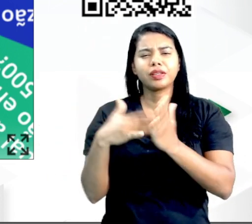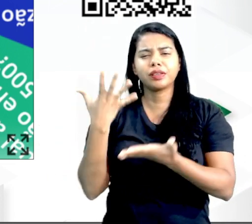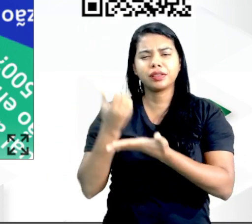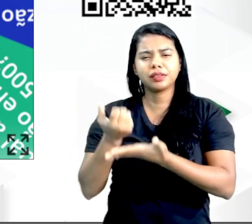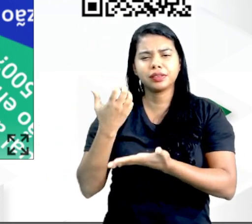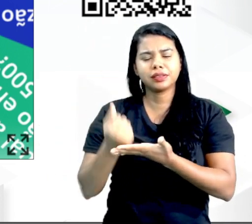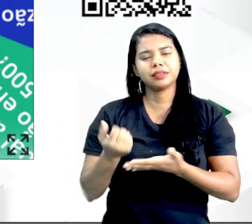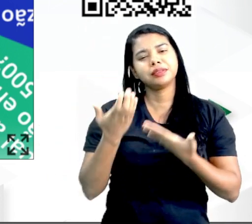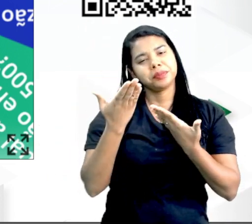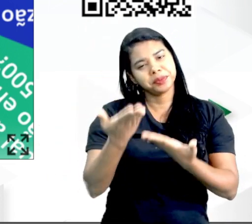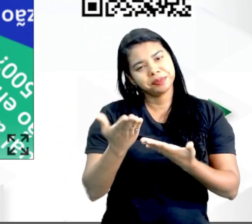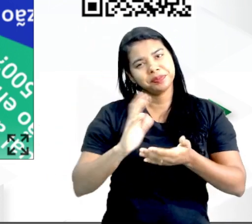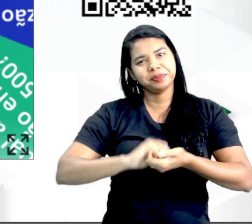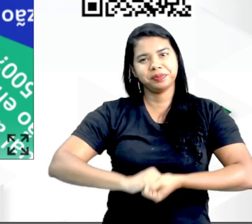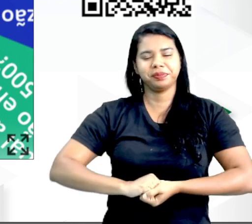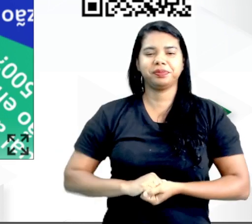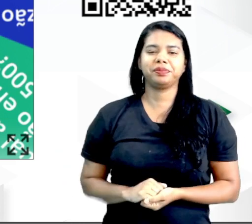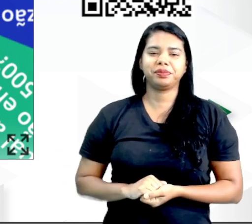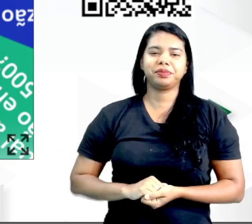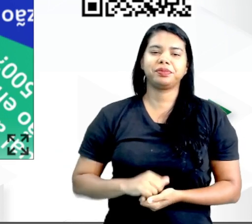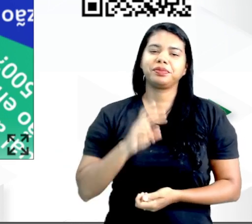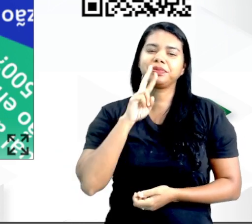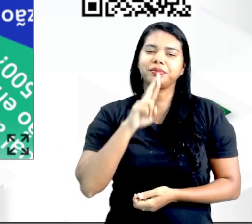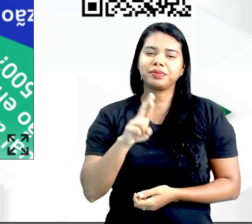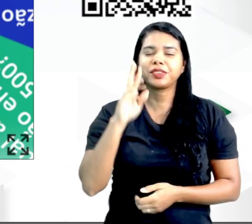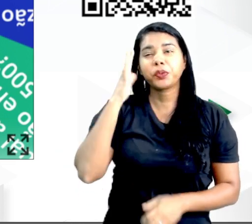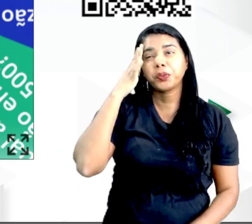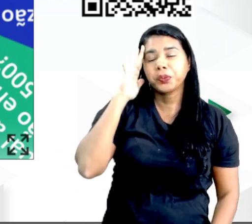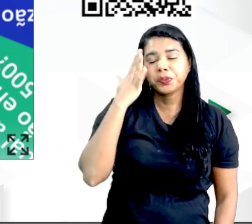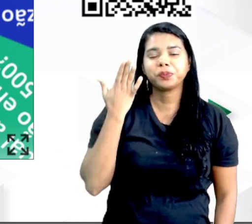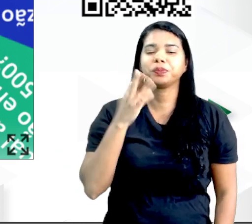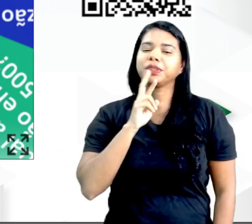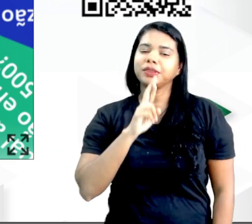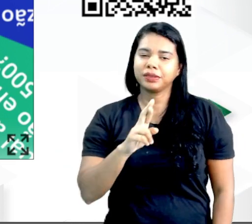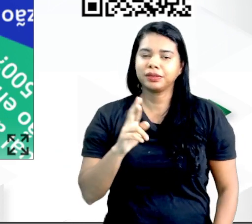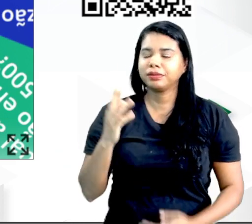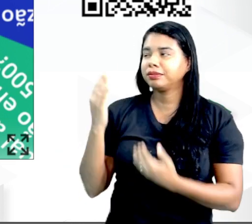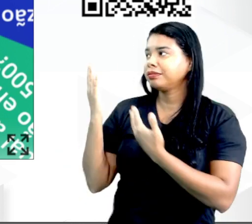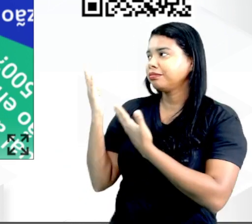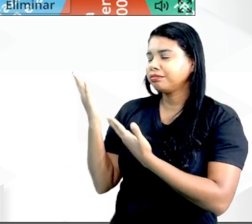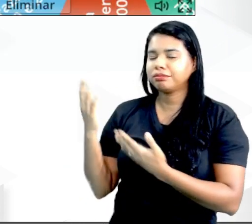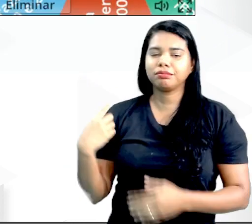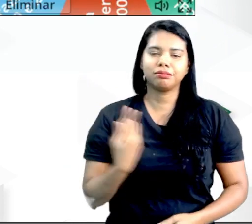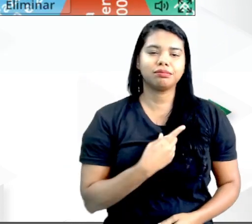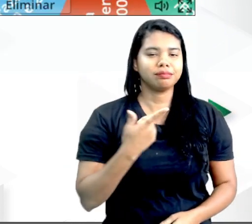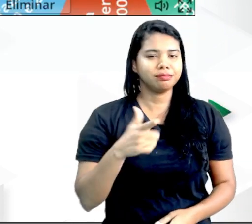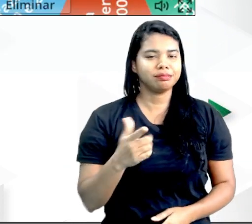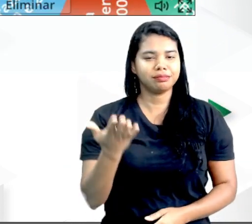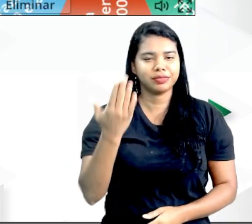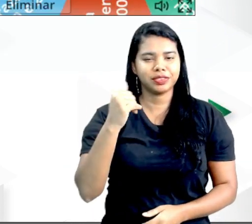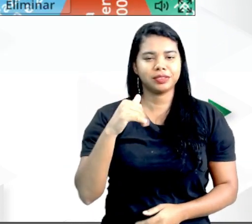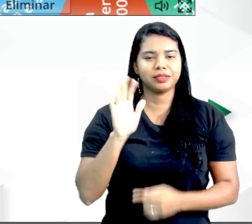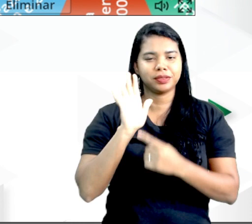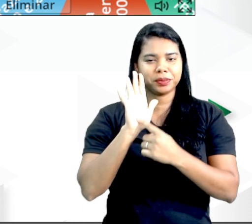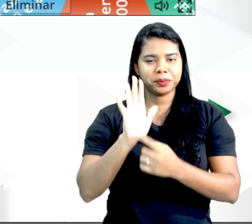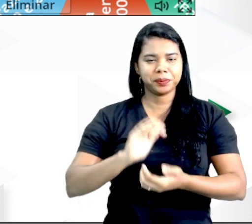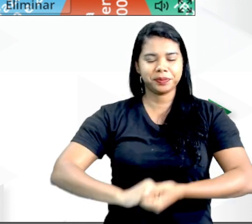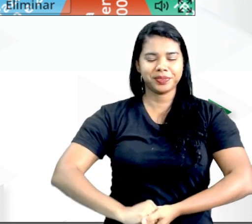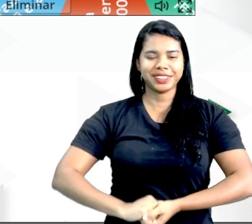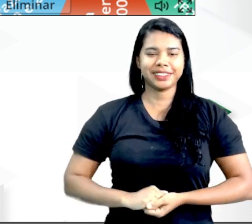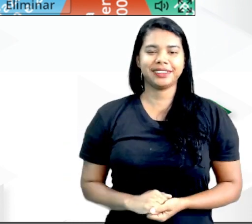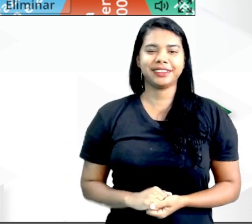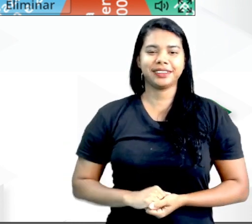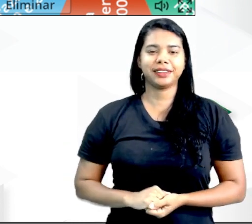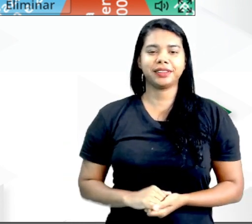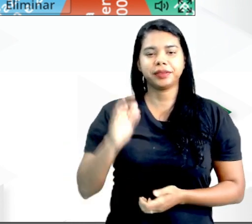para você. Mas você não vai ficar sem responder, sem entender e sem responder essa questão conosco não, tá? Vem cá que eu vou te mostrar, ó. Ele quer